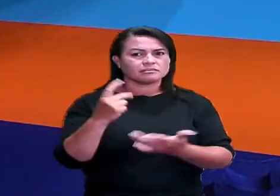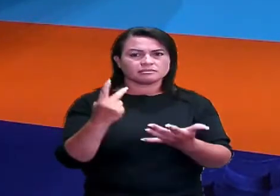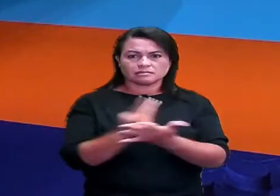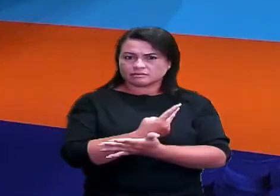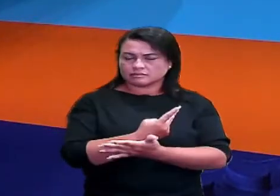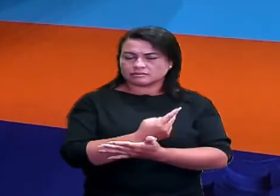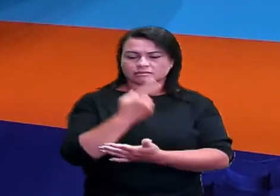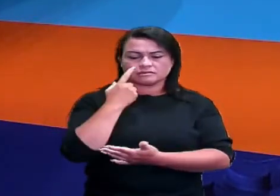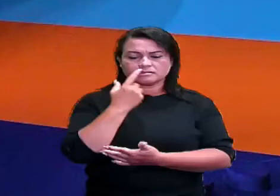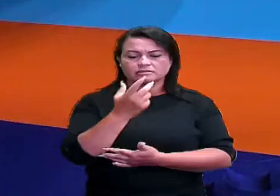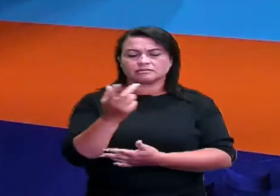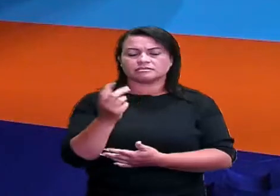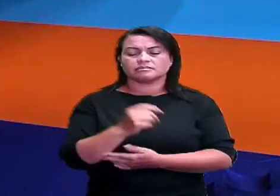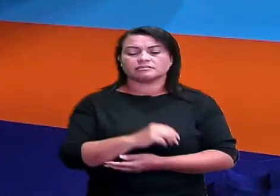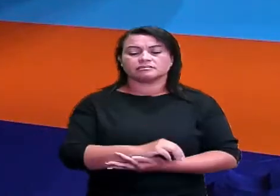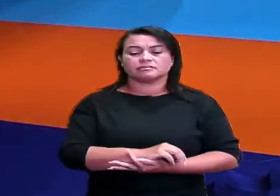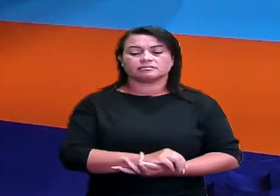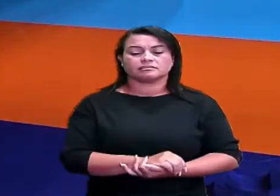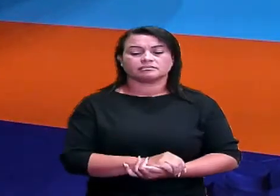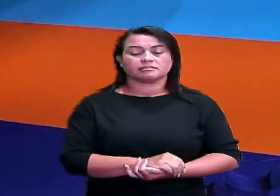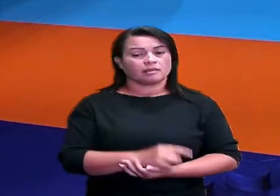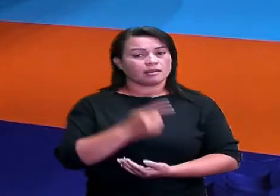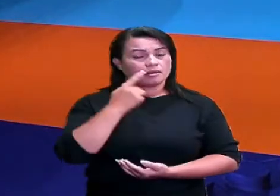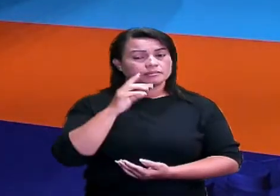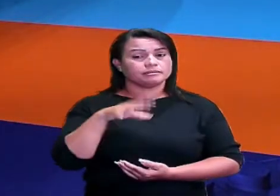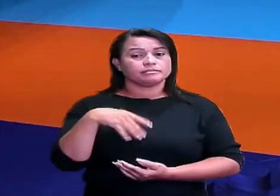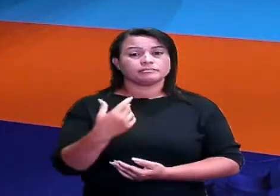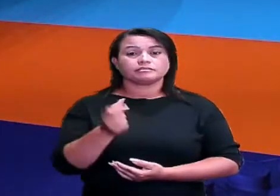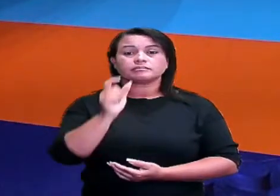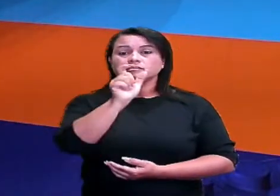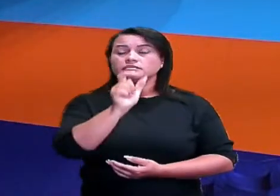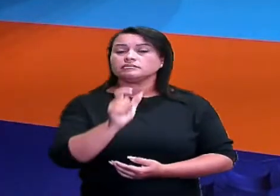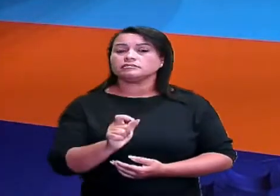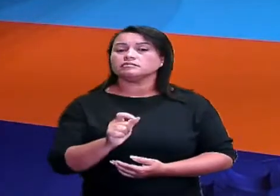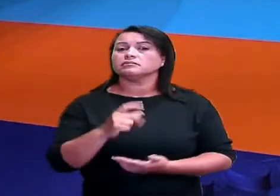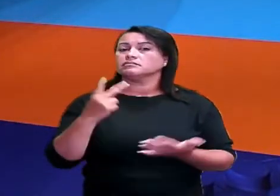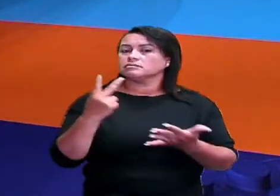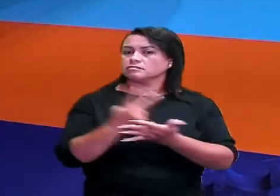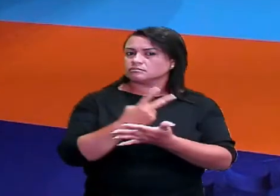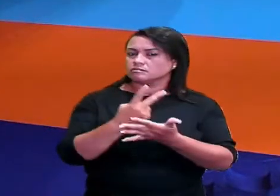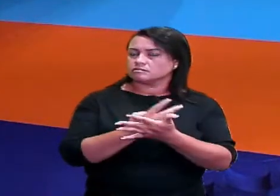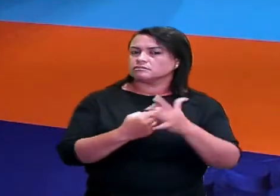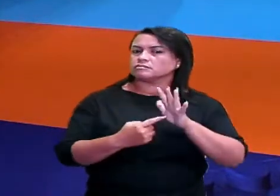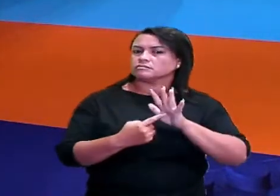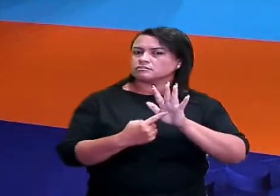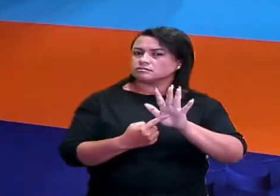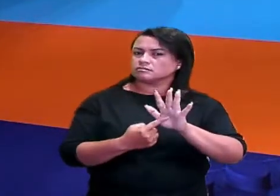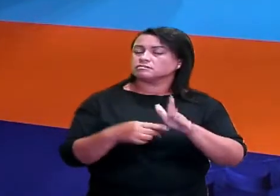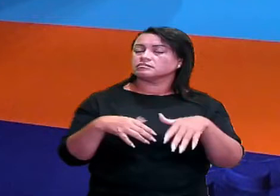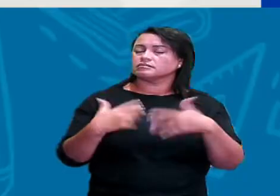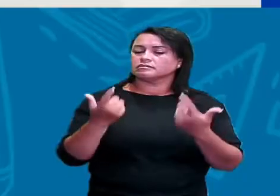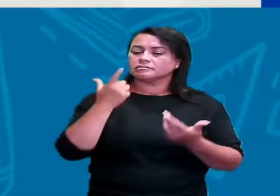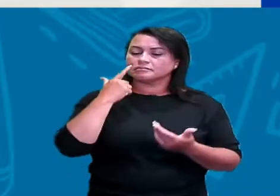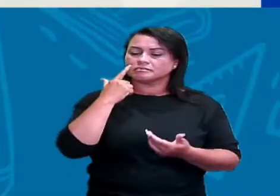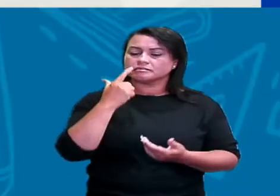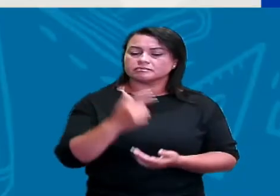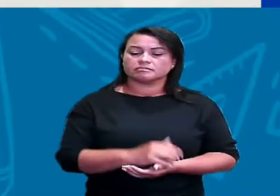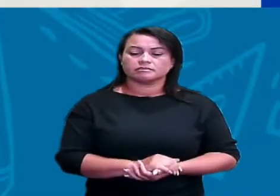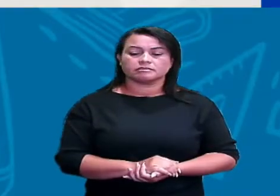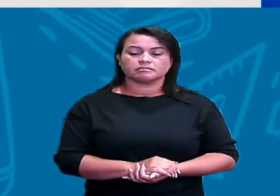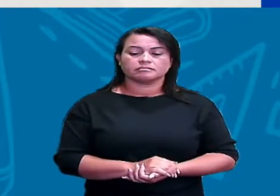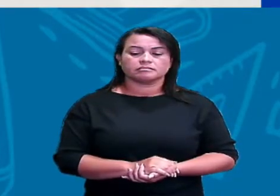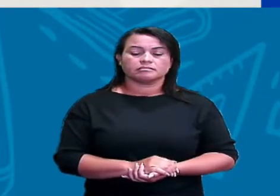erro? Vamos fazer a correção, né? Para ver quais são as palavras que estão apresentando erro. Vamos ver. Então,